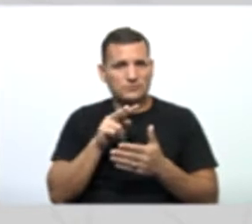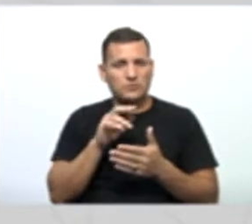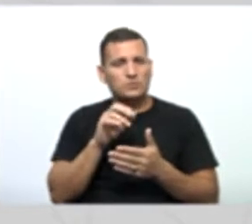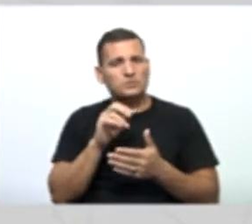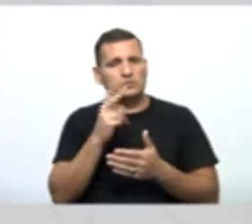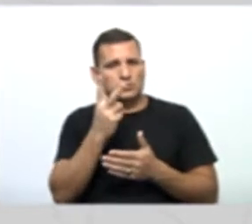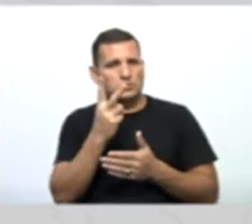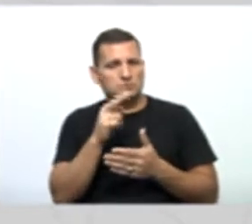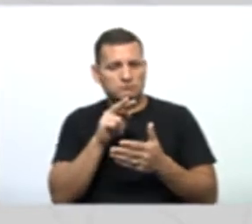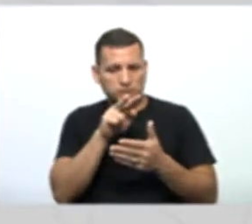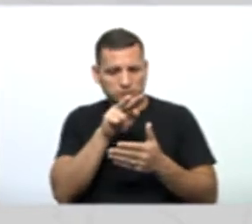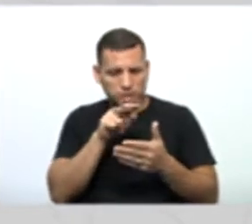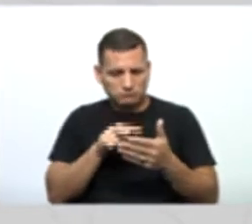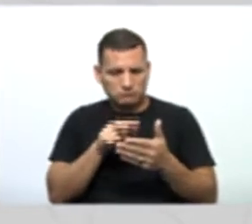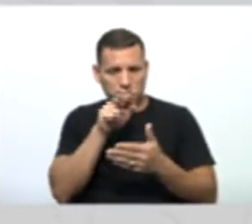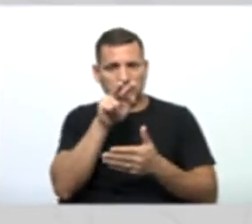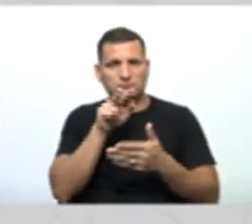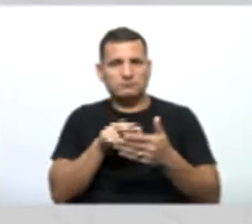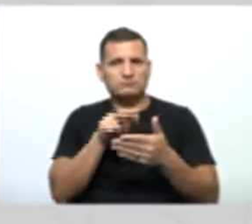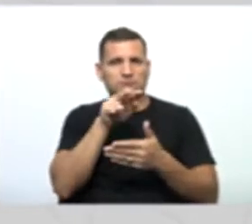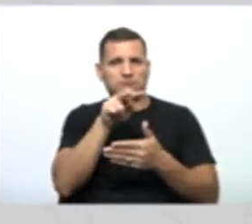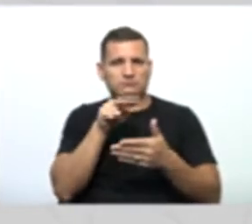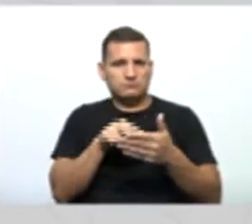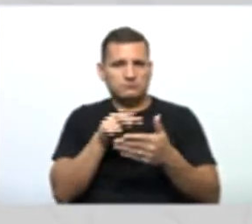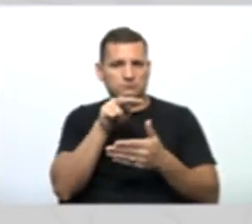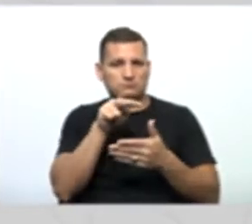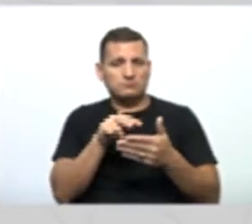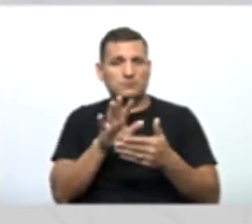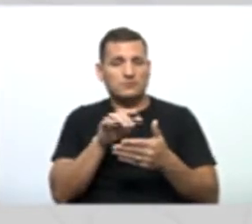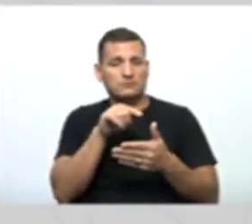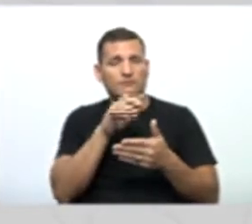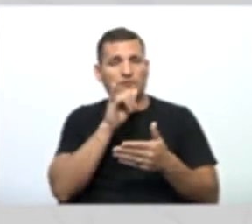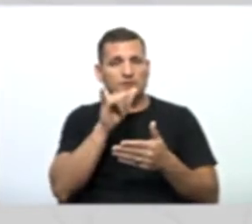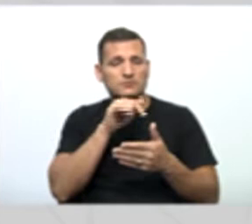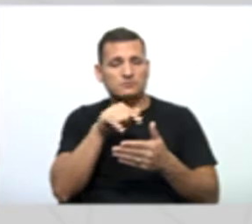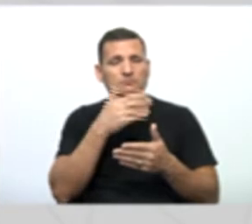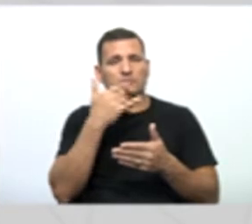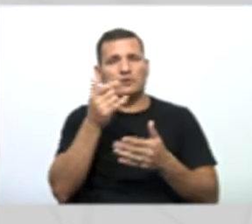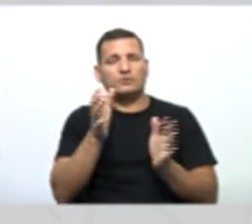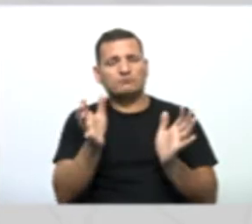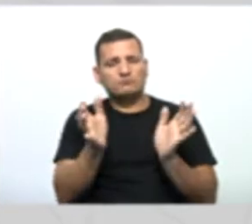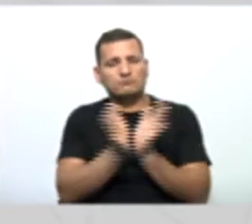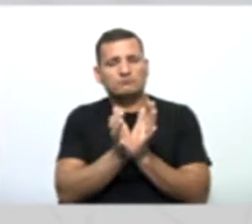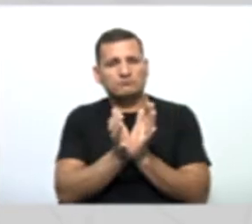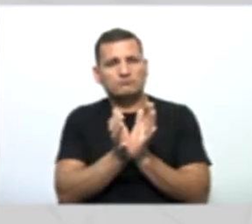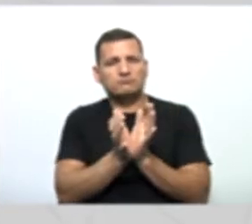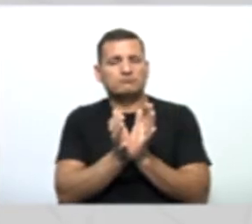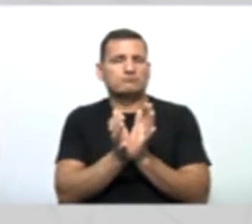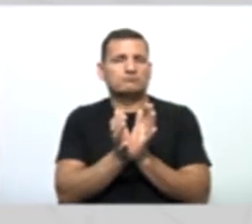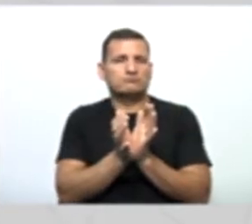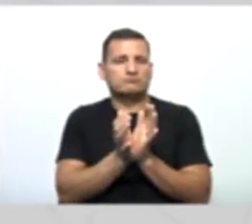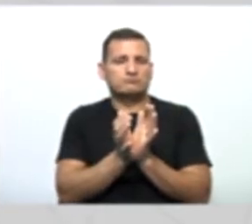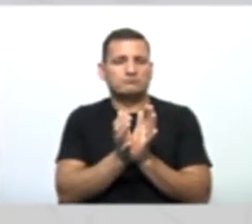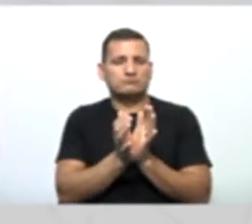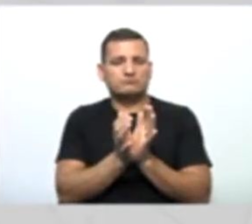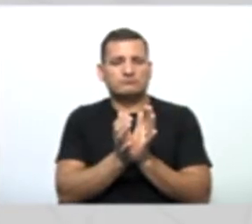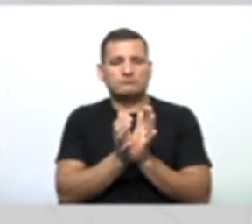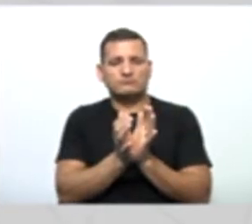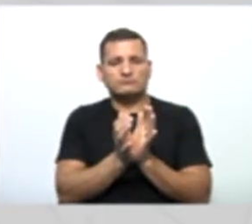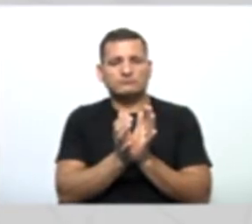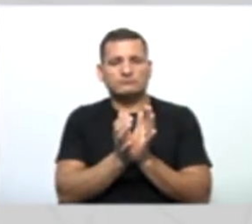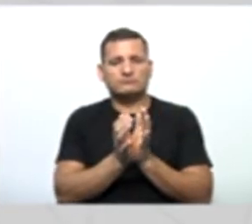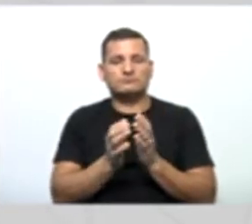Mas, com certeza, a informação ficou bem mais agrupada, agregou aí uma informação apenas,